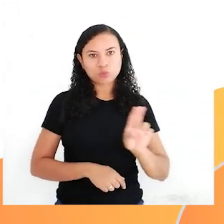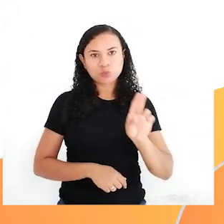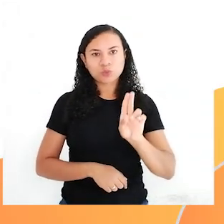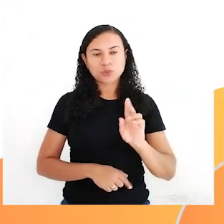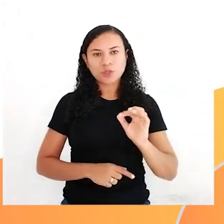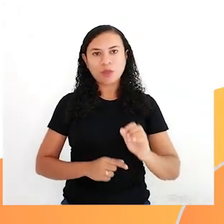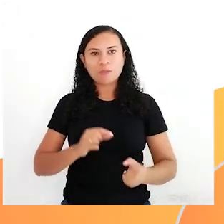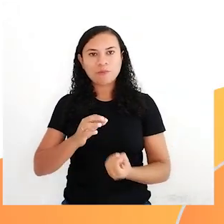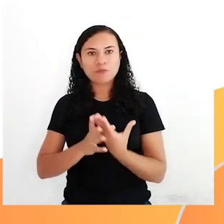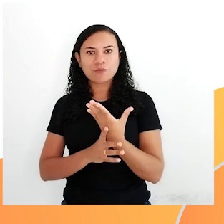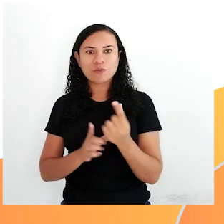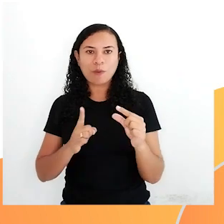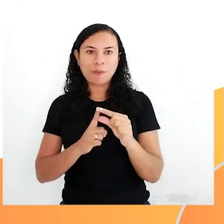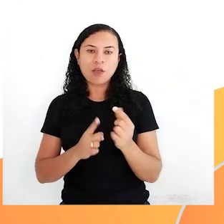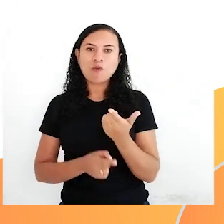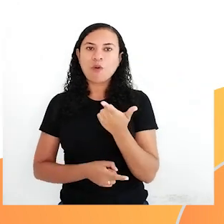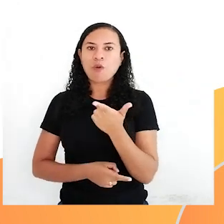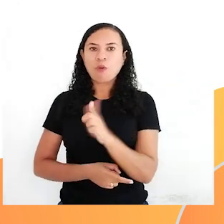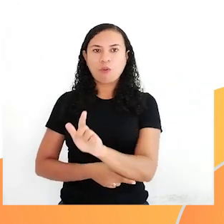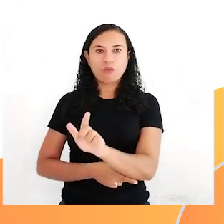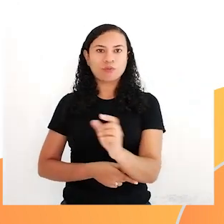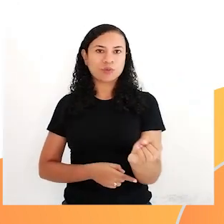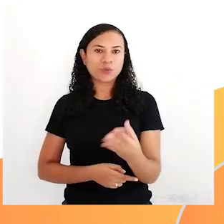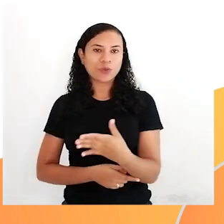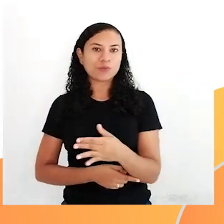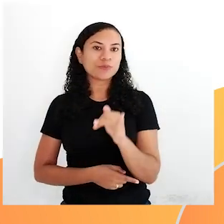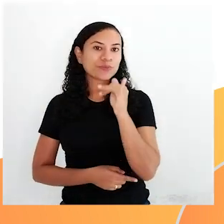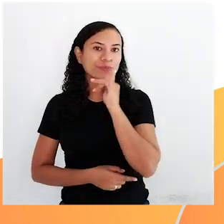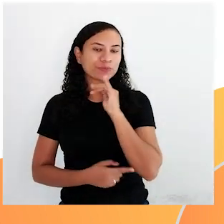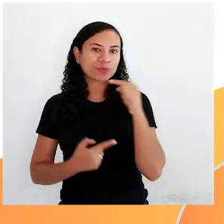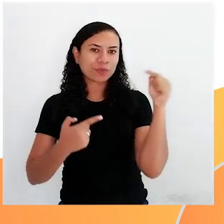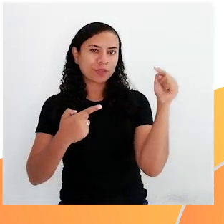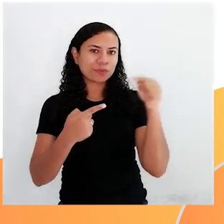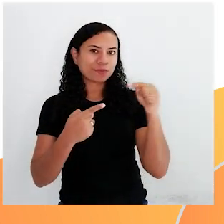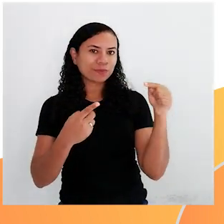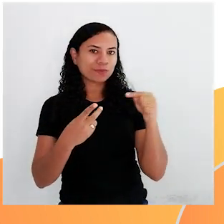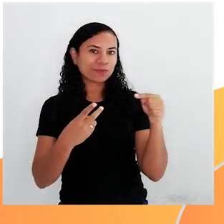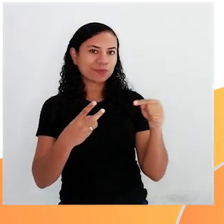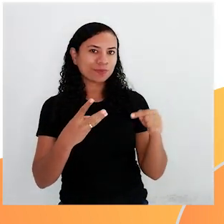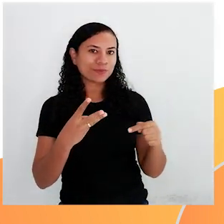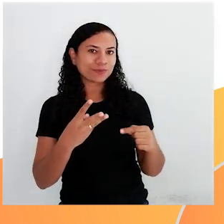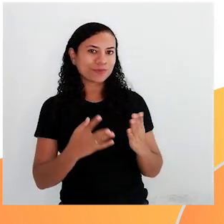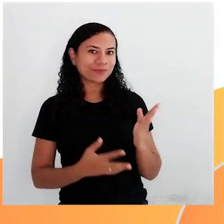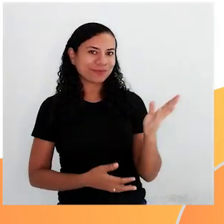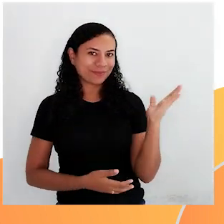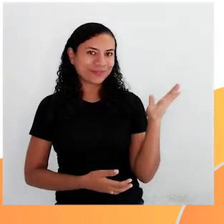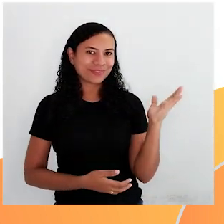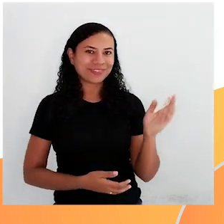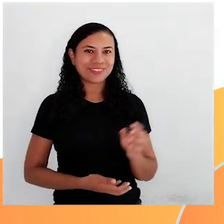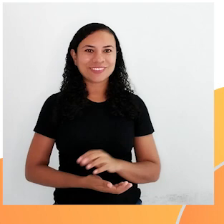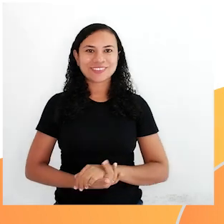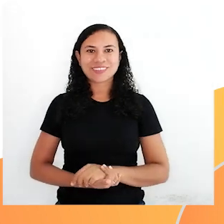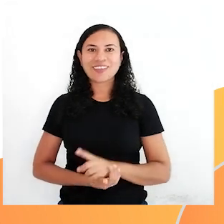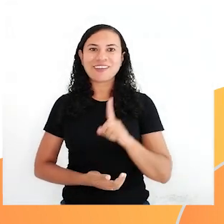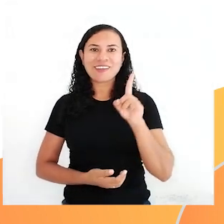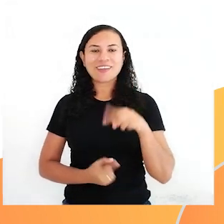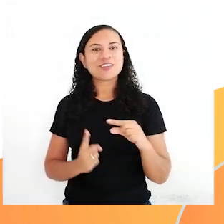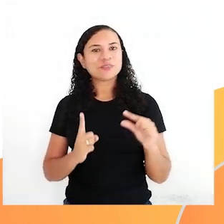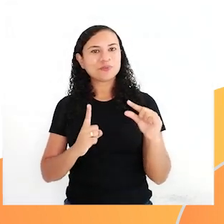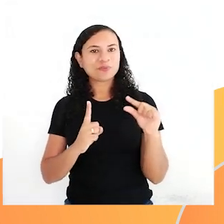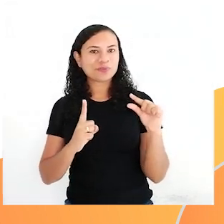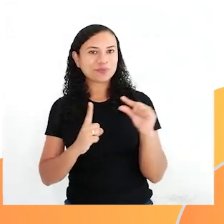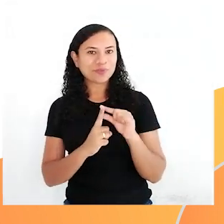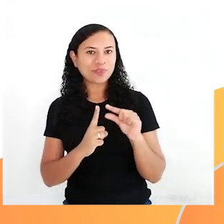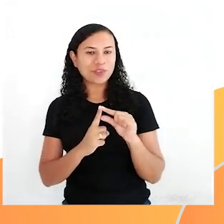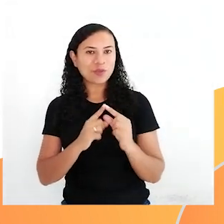de derivadas. Por exemplo, dentista, dentição, dentuço, dentário, são palavras derivadas